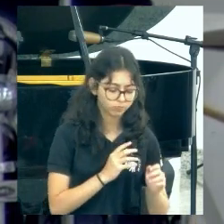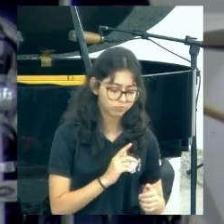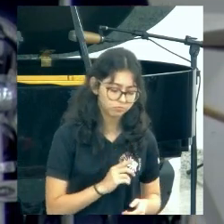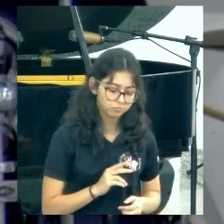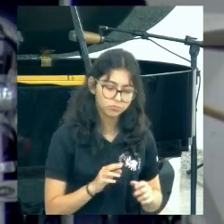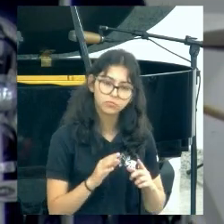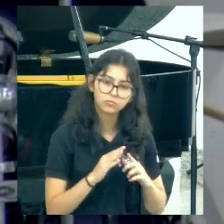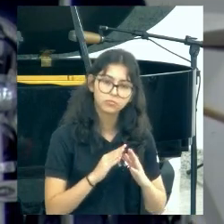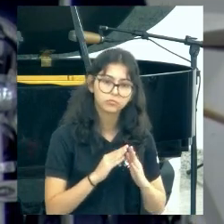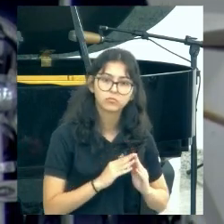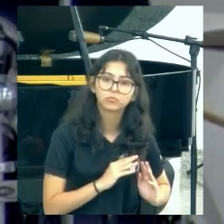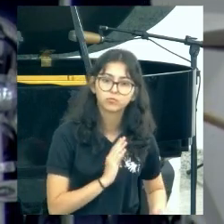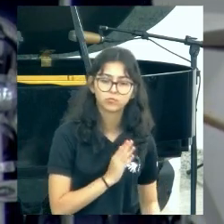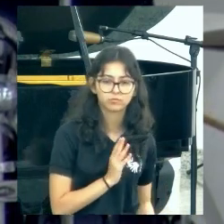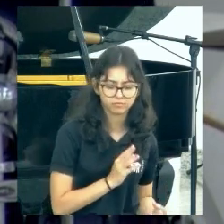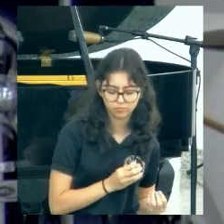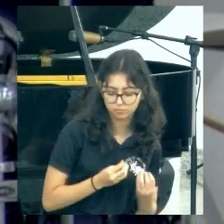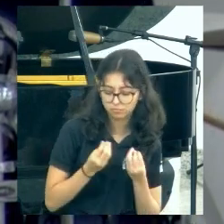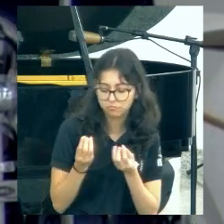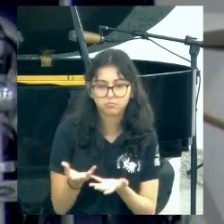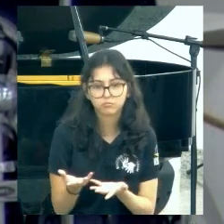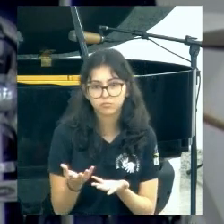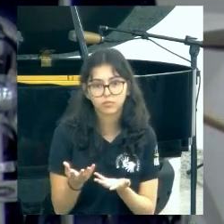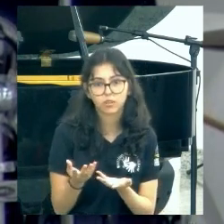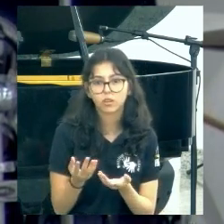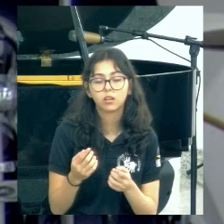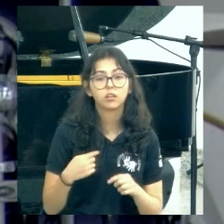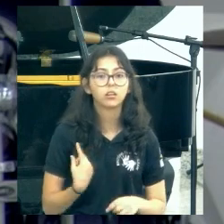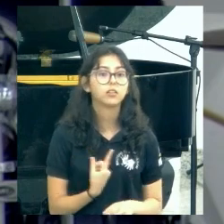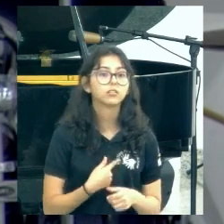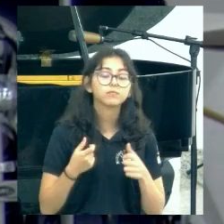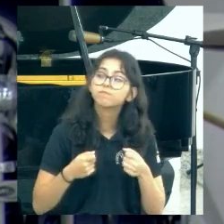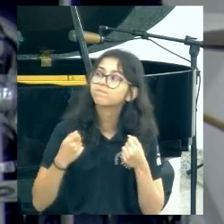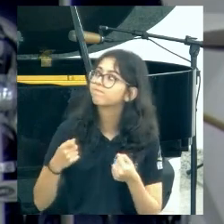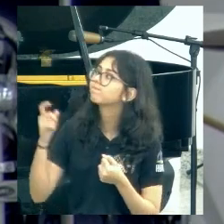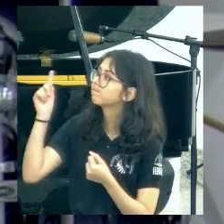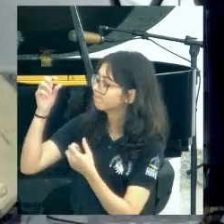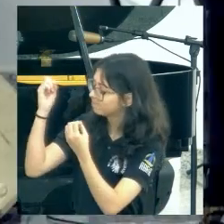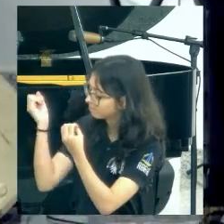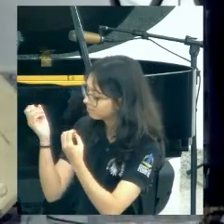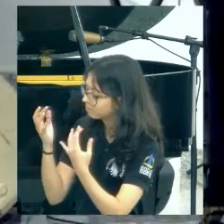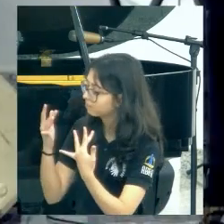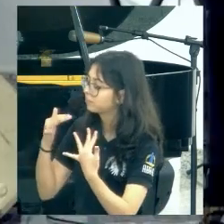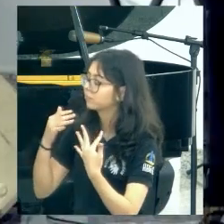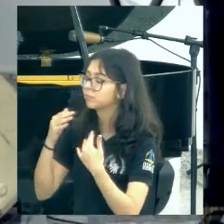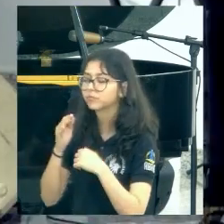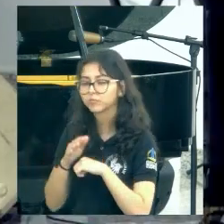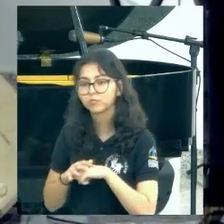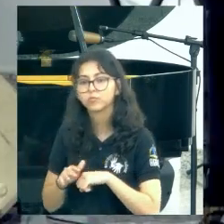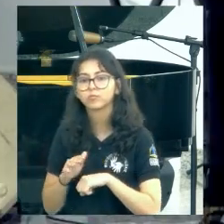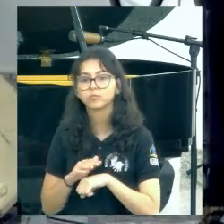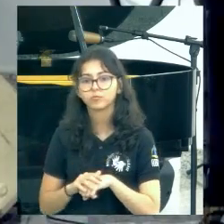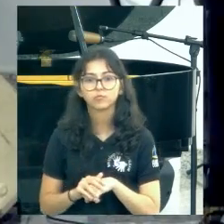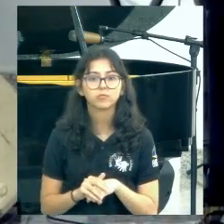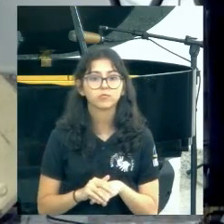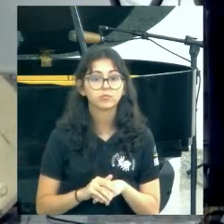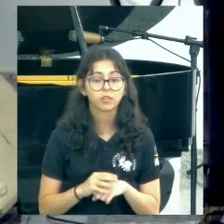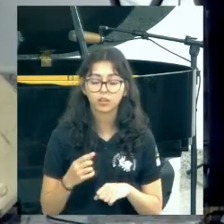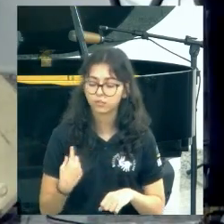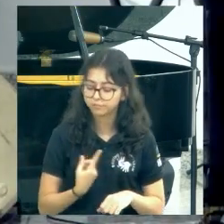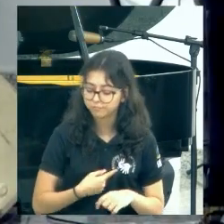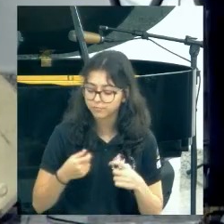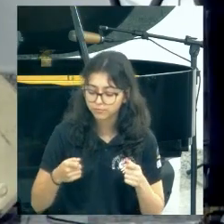abençoado pelo consolo de Deus, pode ser abençoado pela possibilidade de lembrar daquilo que foi escrito